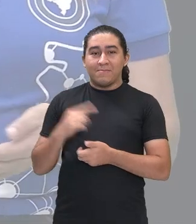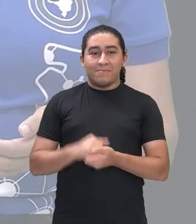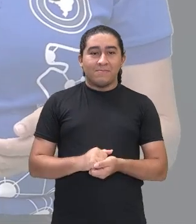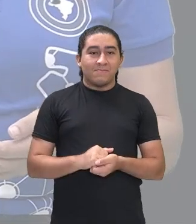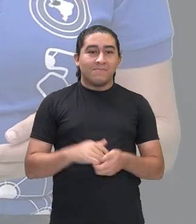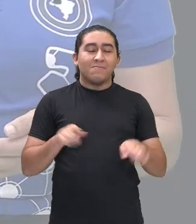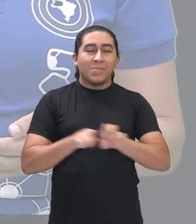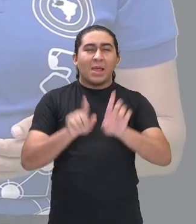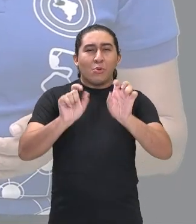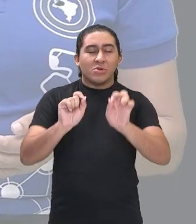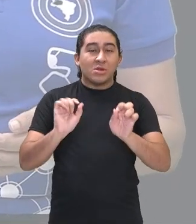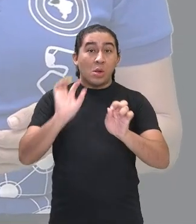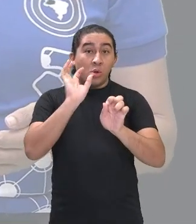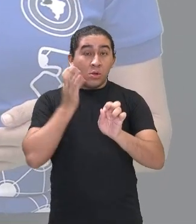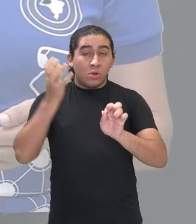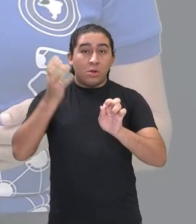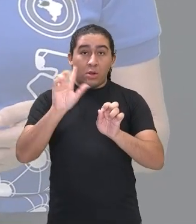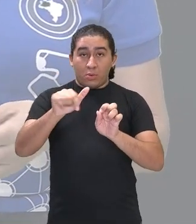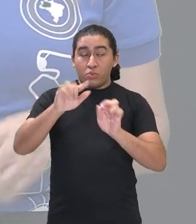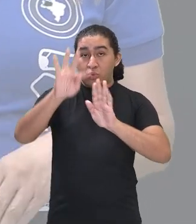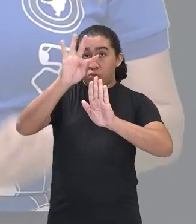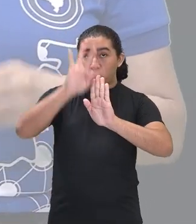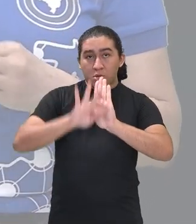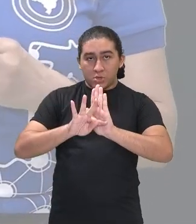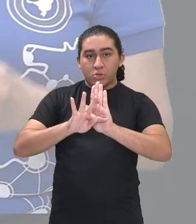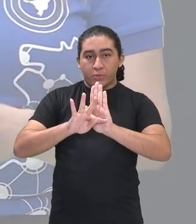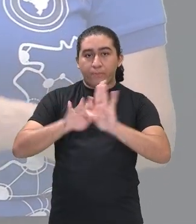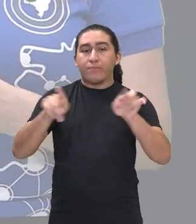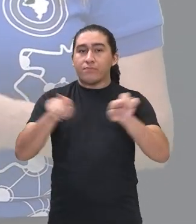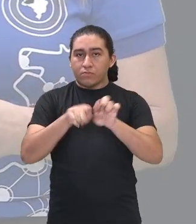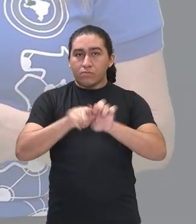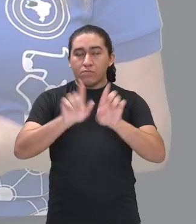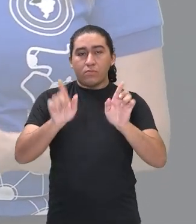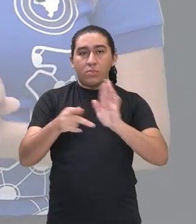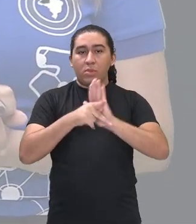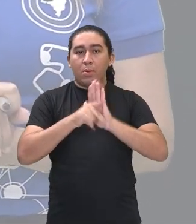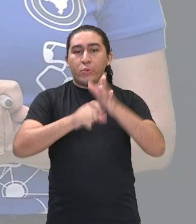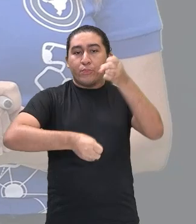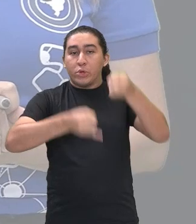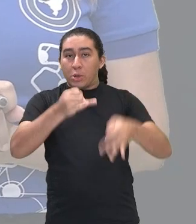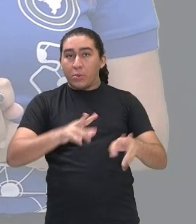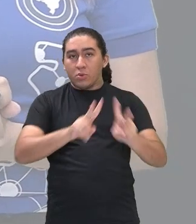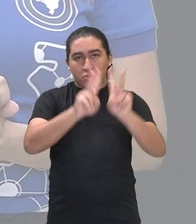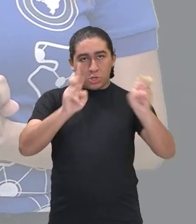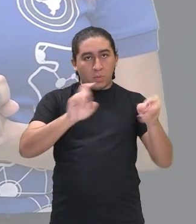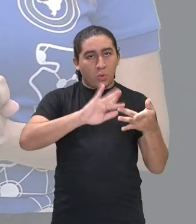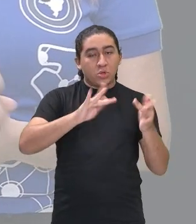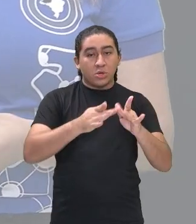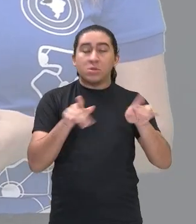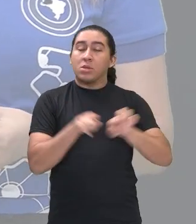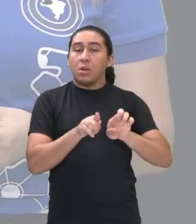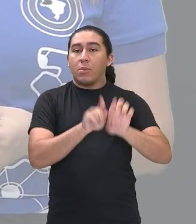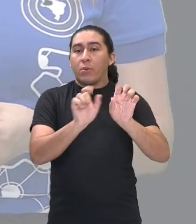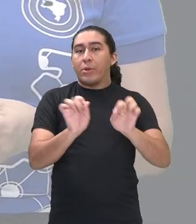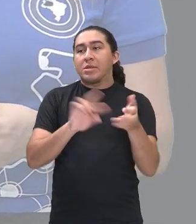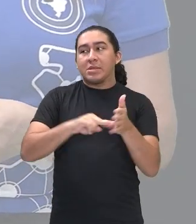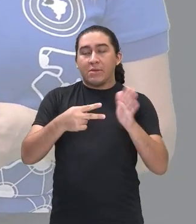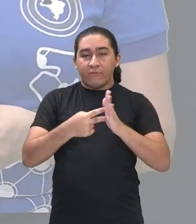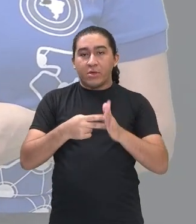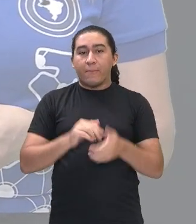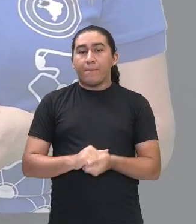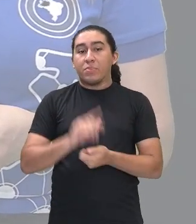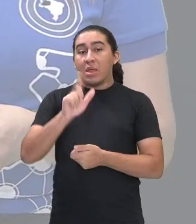fazendo ali um texto, né? Fala sobre determinado assunto, aí vai dizer,